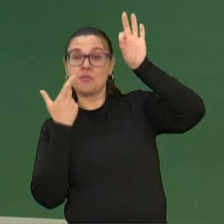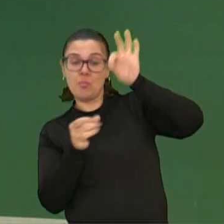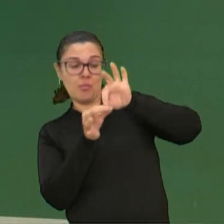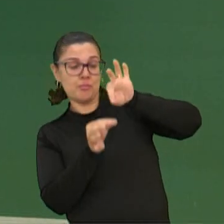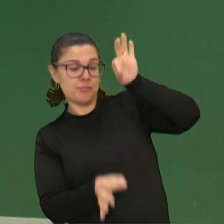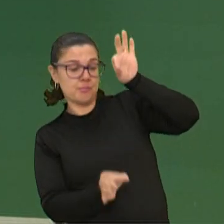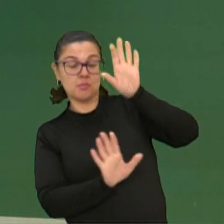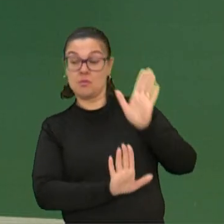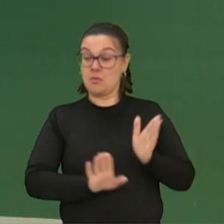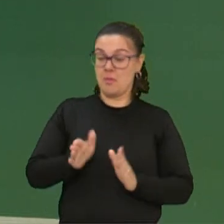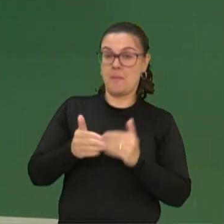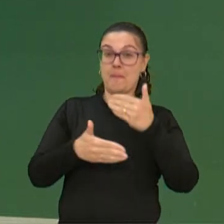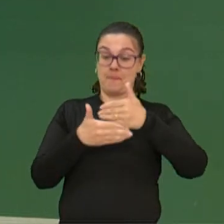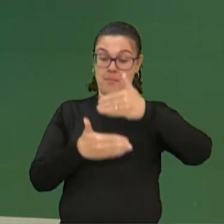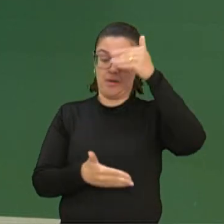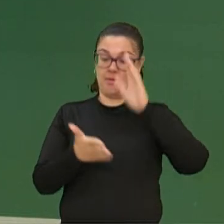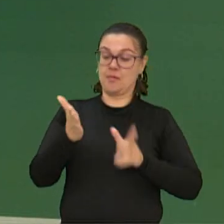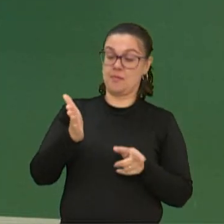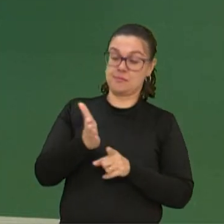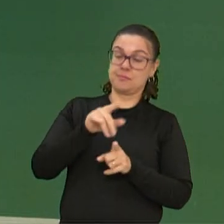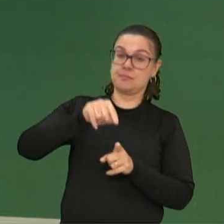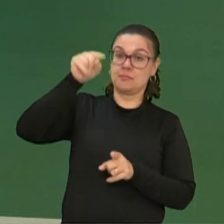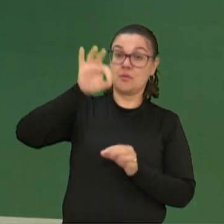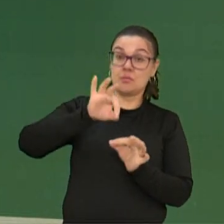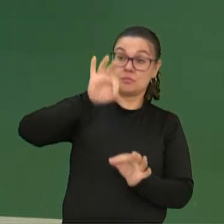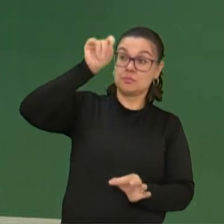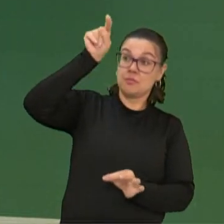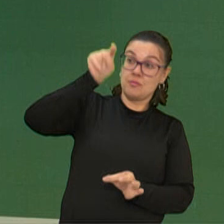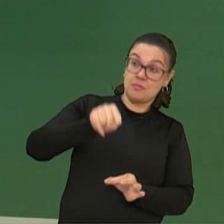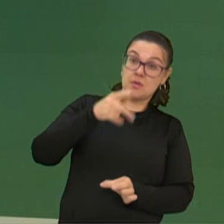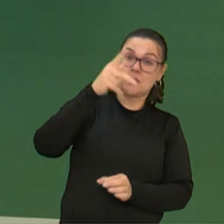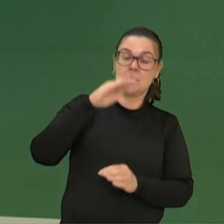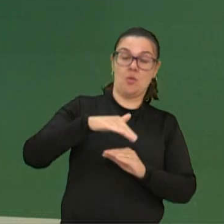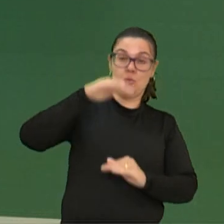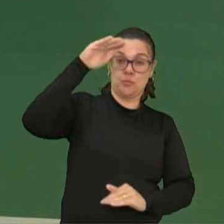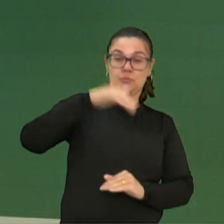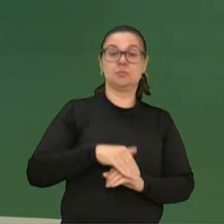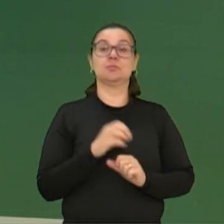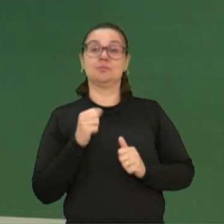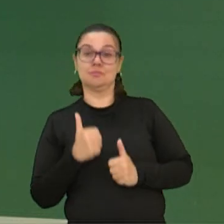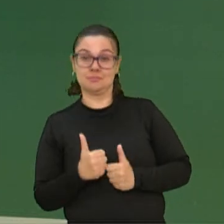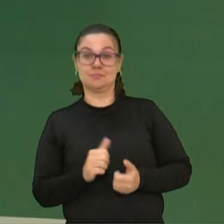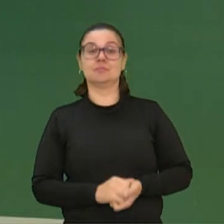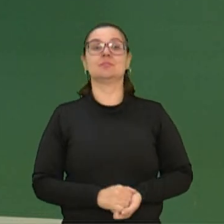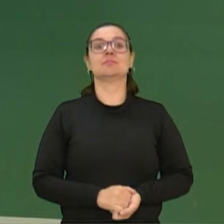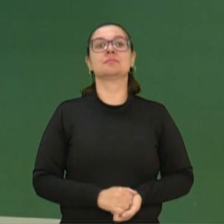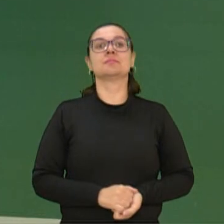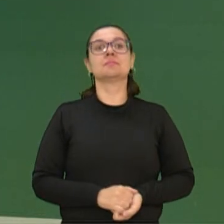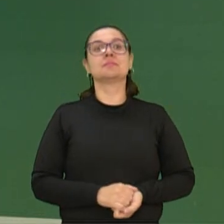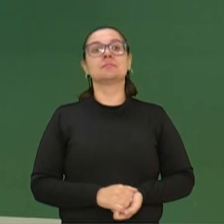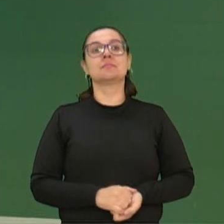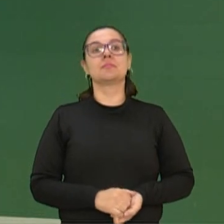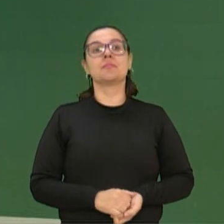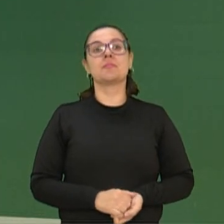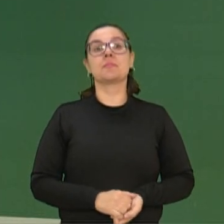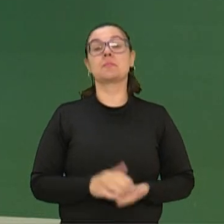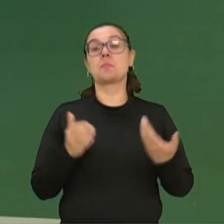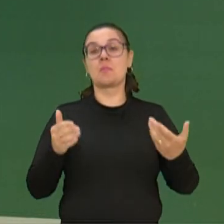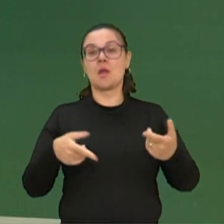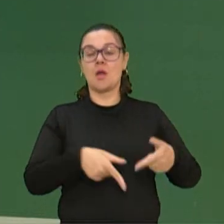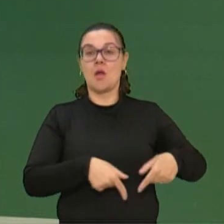você coloca na parede e se posiciona e você consegue também verificar a sua altura.